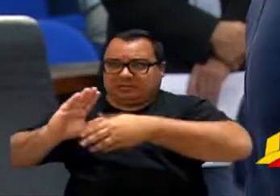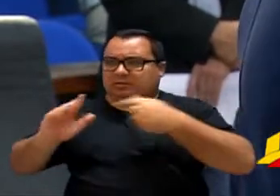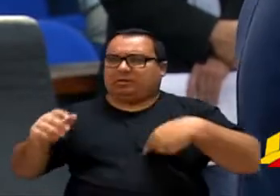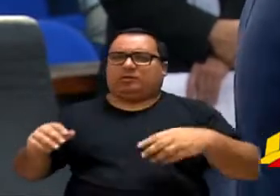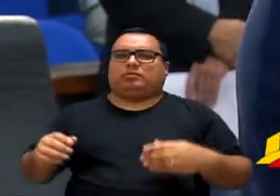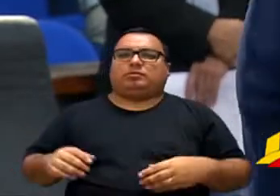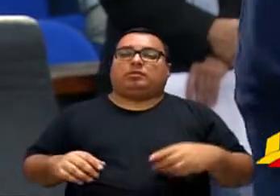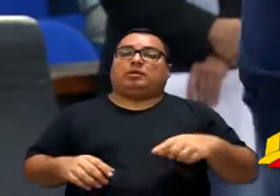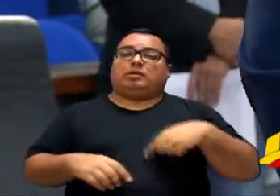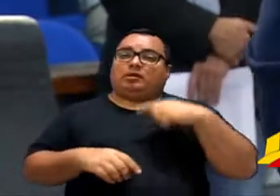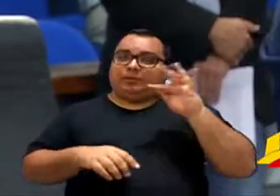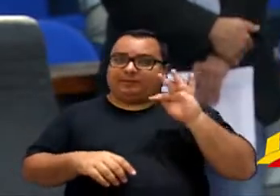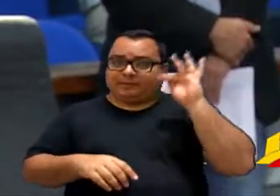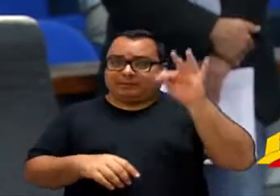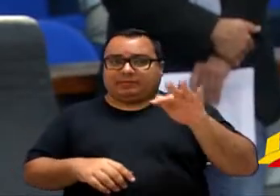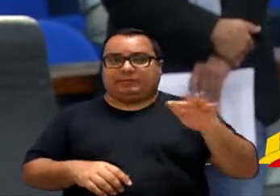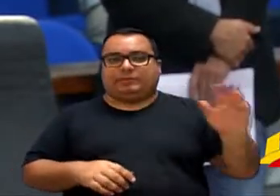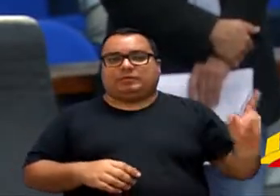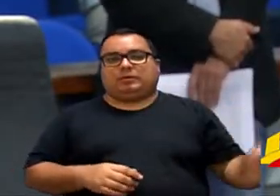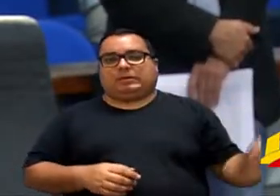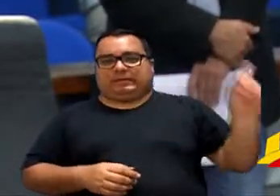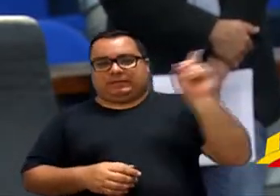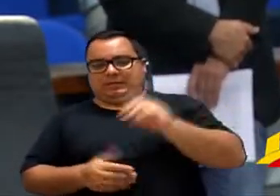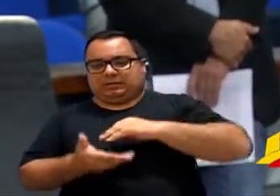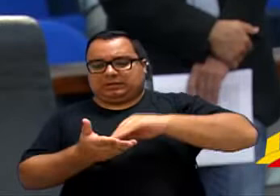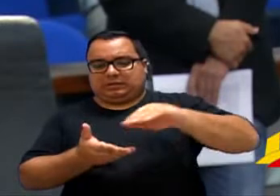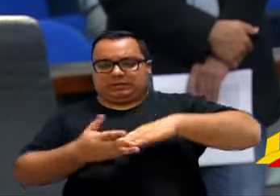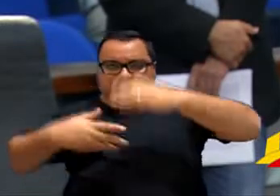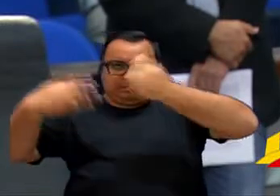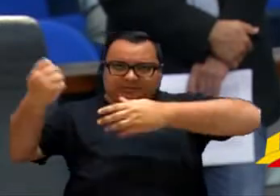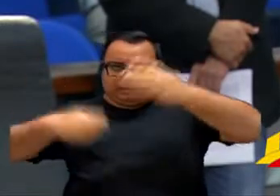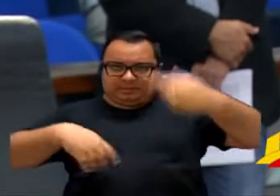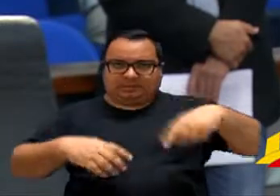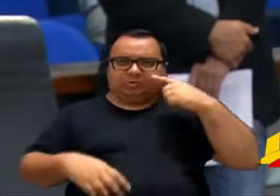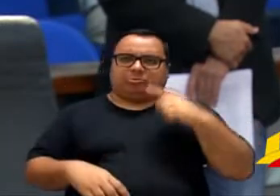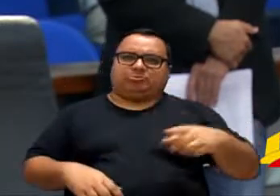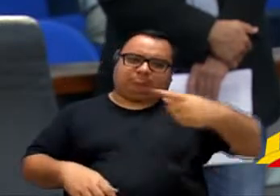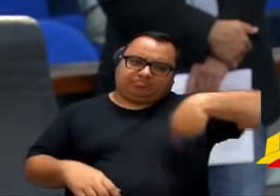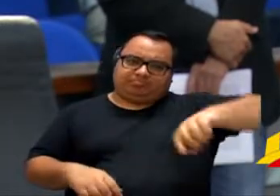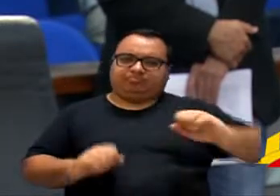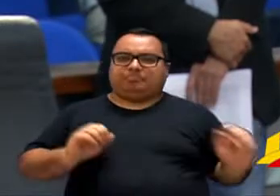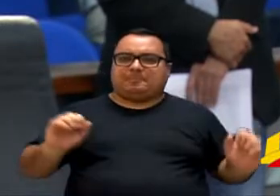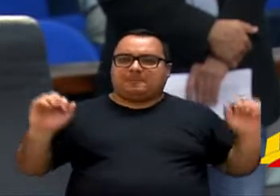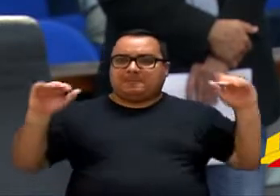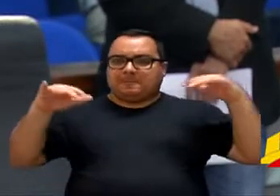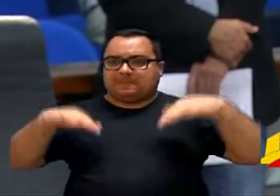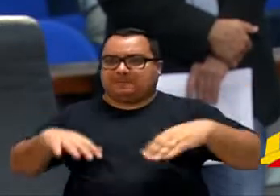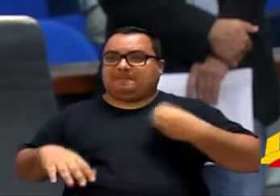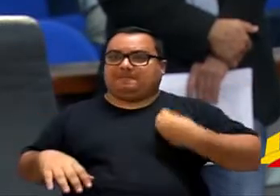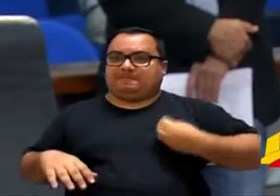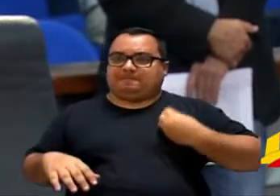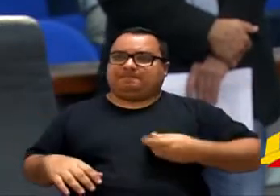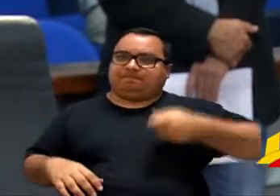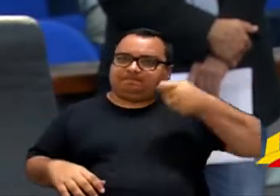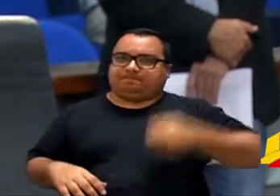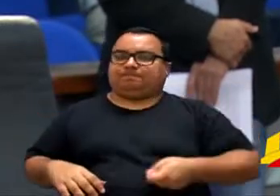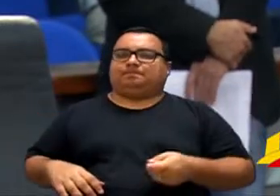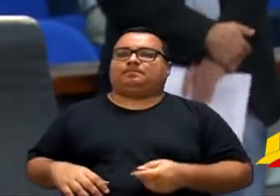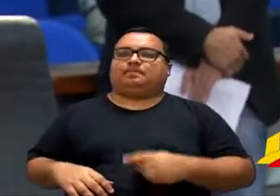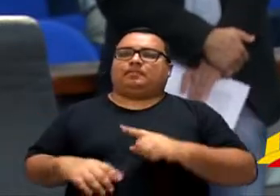quando a funcef vida apresentar aqui o seu as suas propostas para o ano que vem que os vereadores estejam presentes para